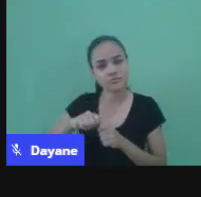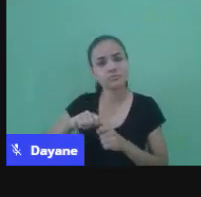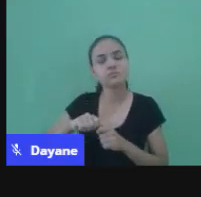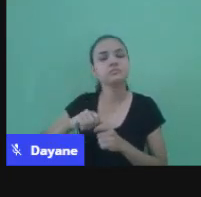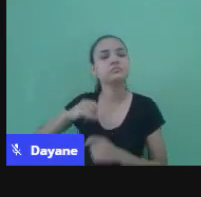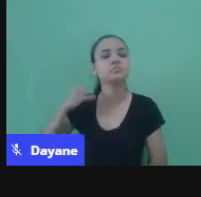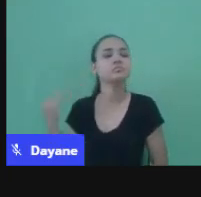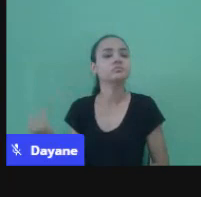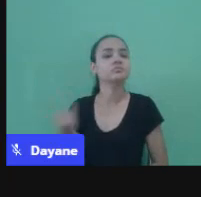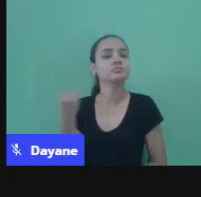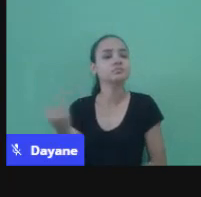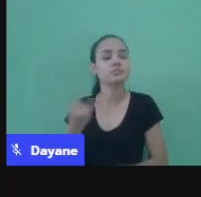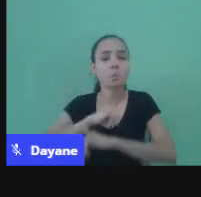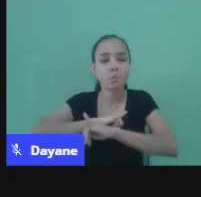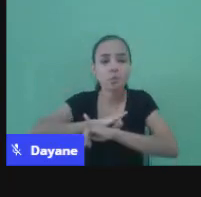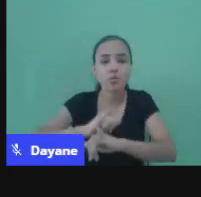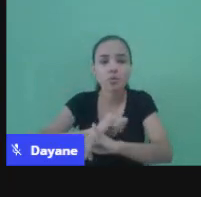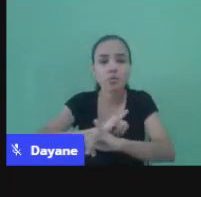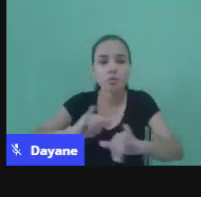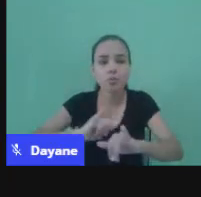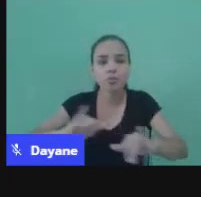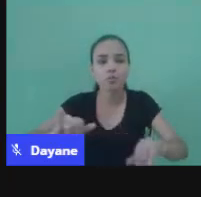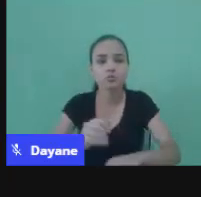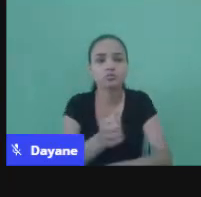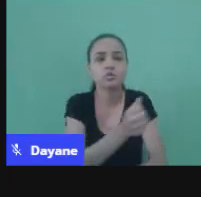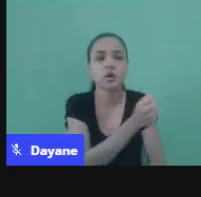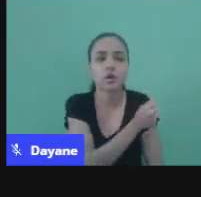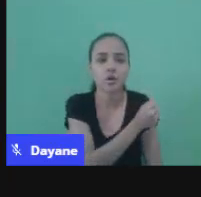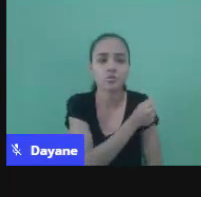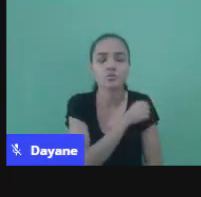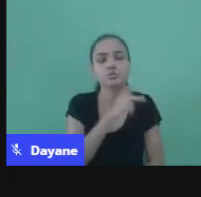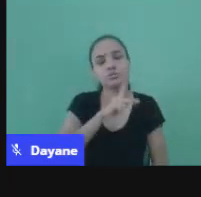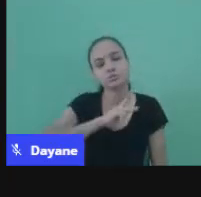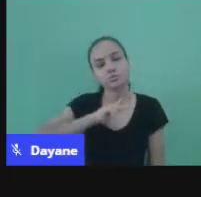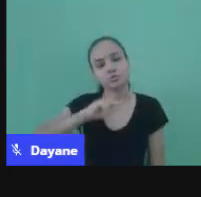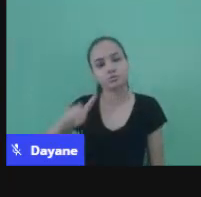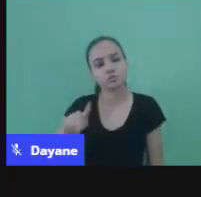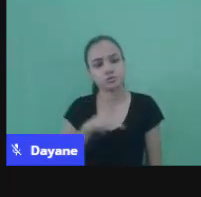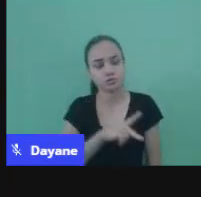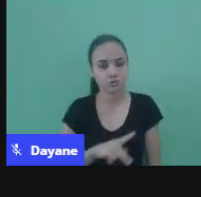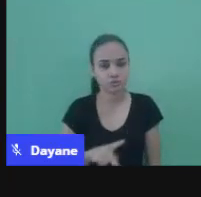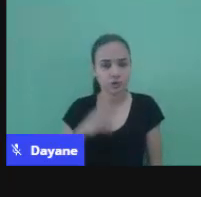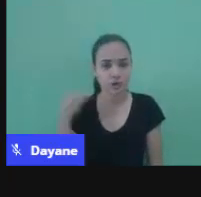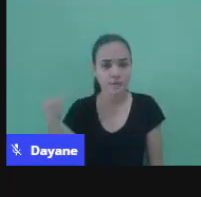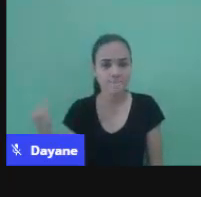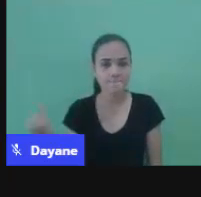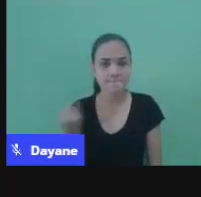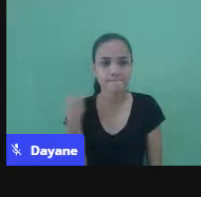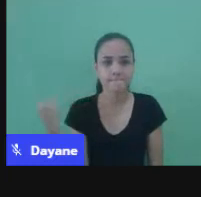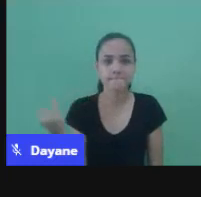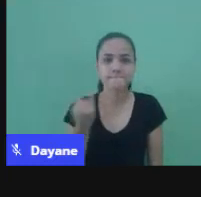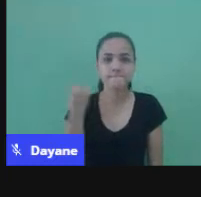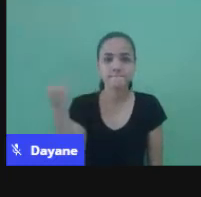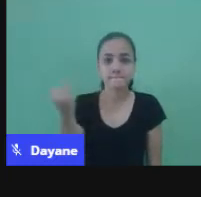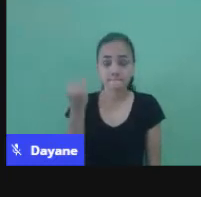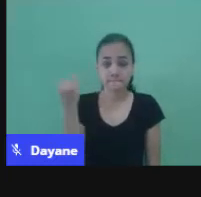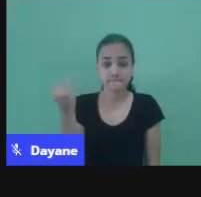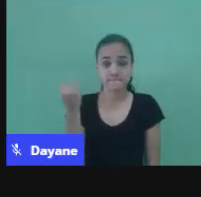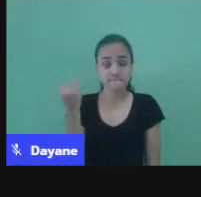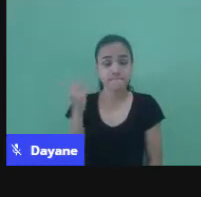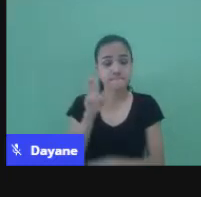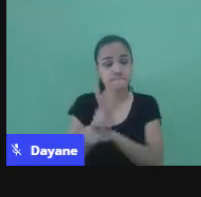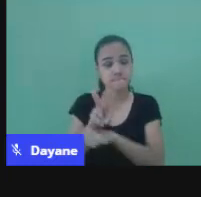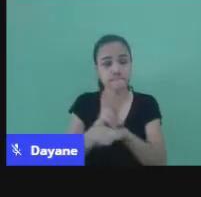para todo mundo, para os alunos, para os professores, para todo mundo, da importância de integrar a preservação do meio